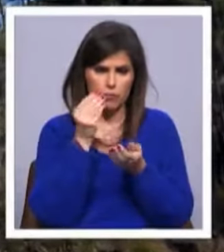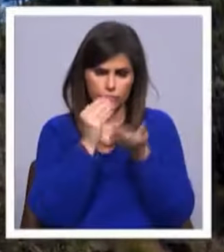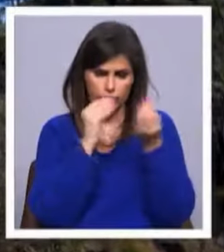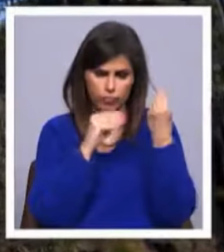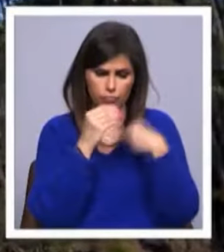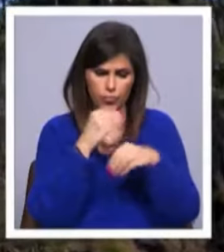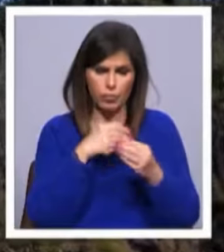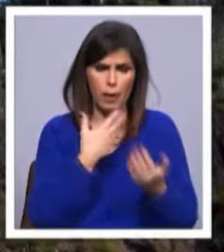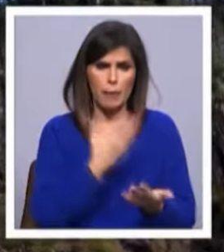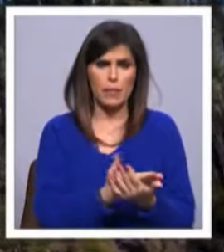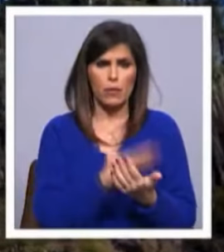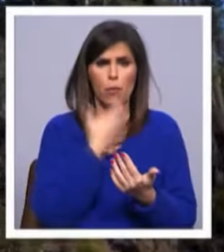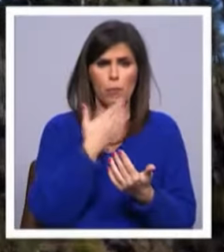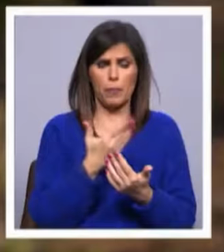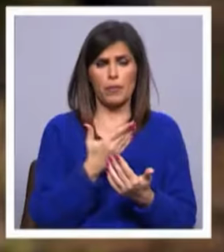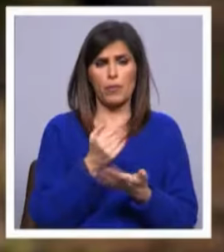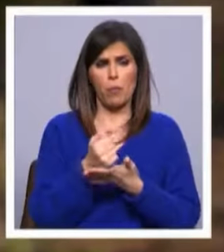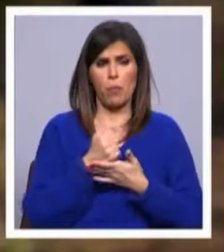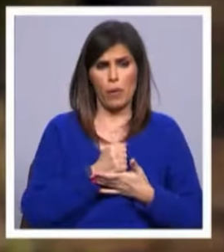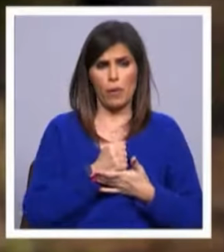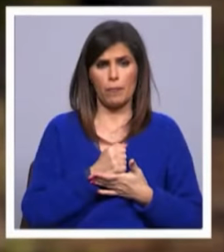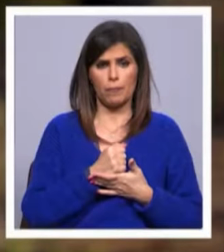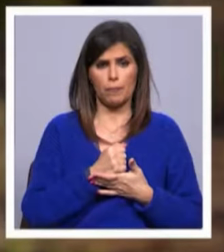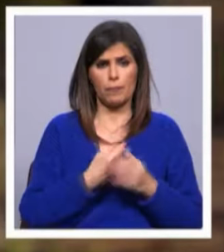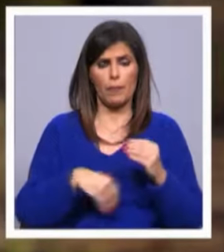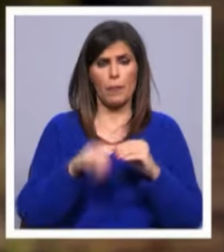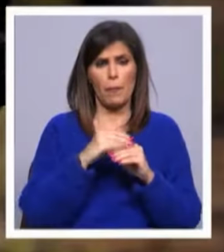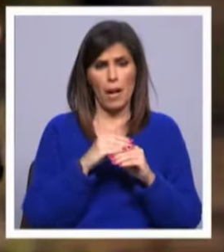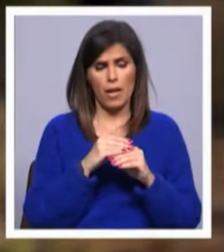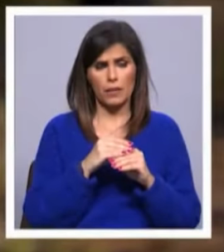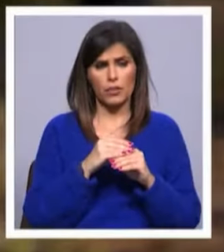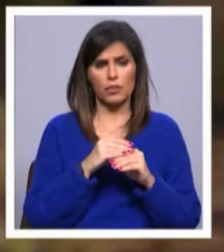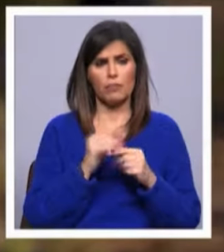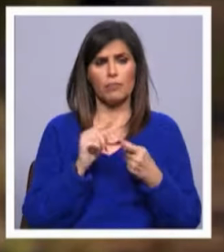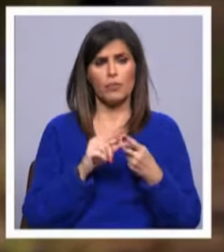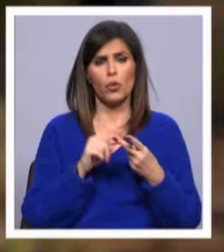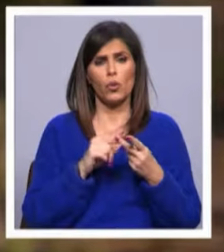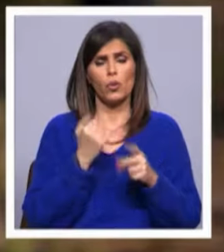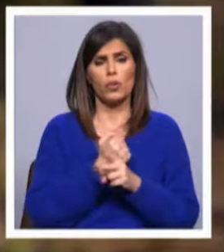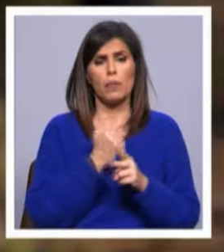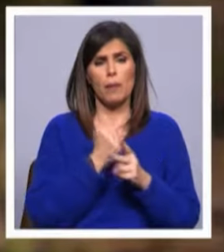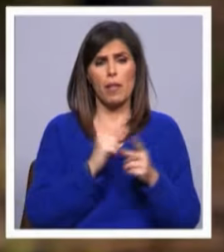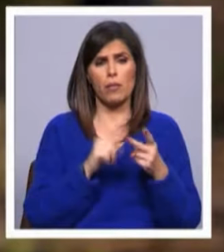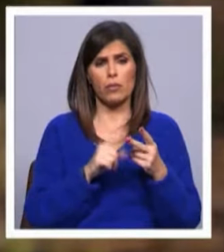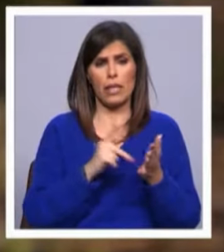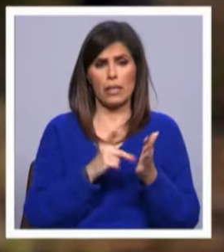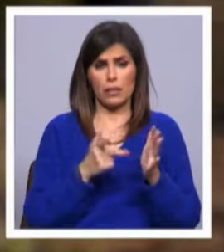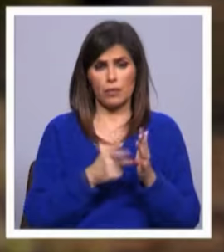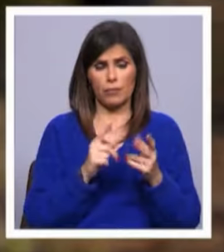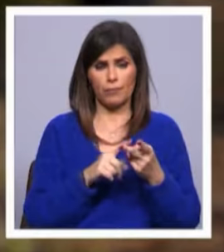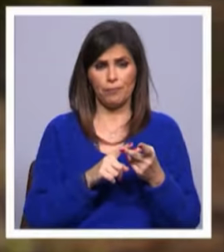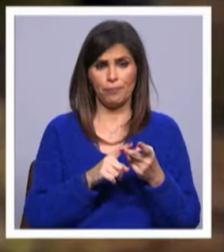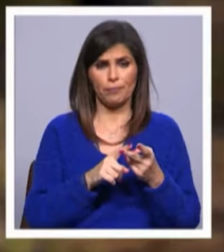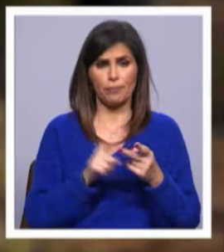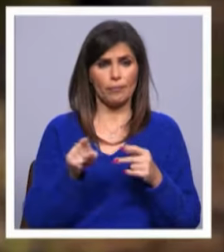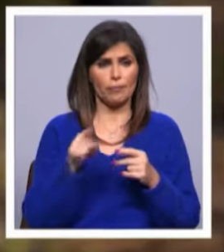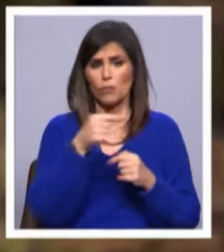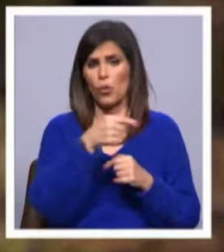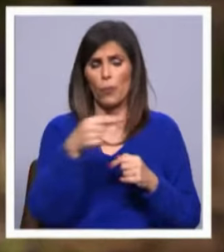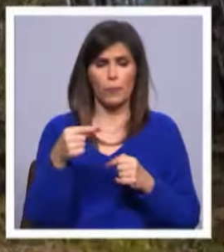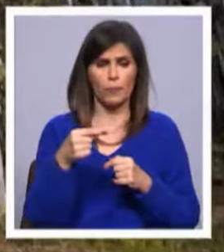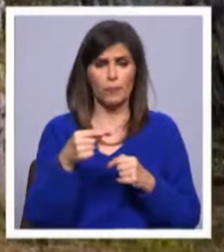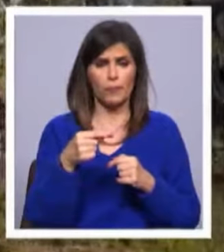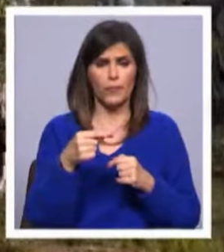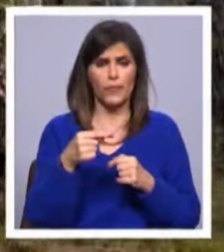para apresentar um pedido de apoio, mais o restante trabalho técnico. Aí,